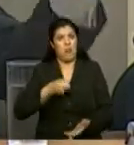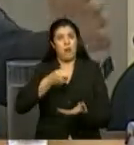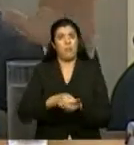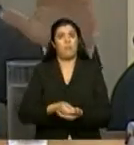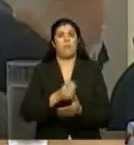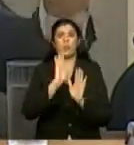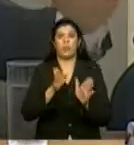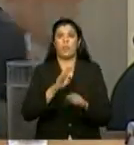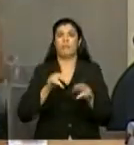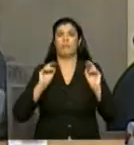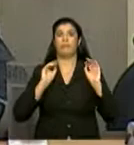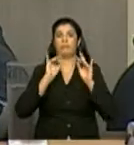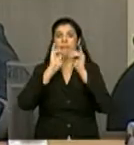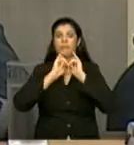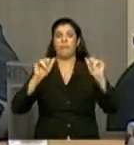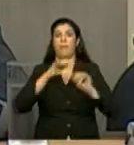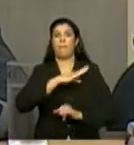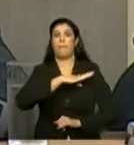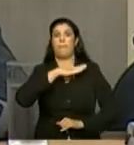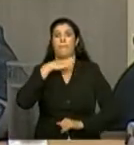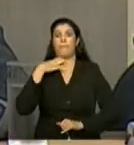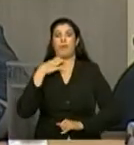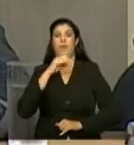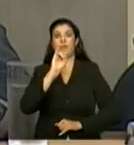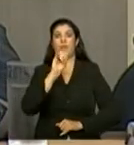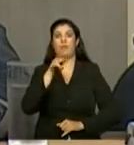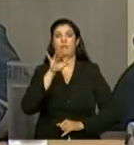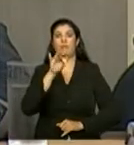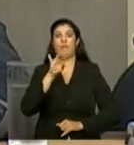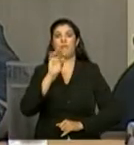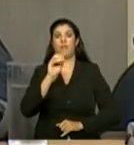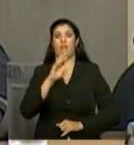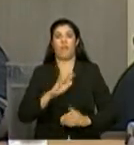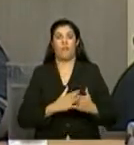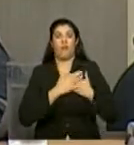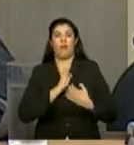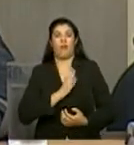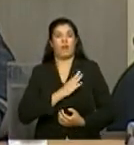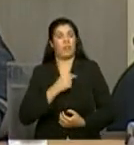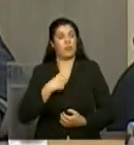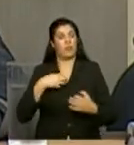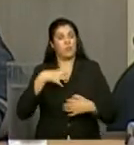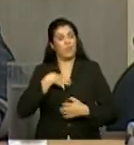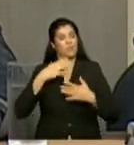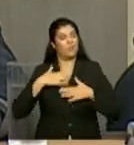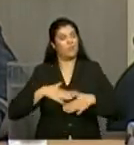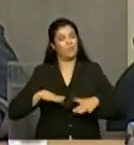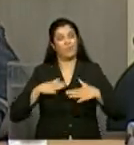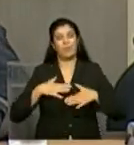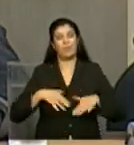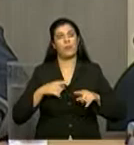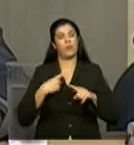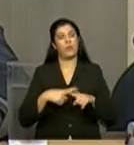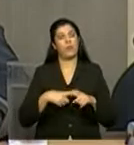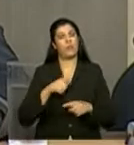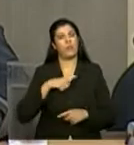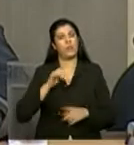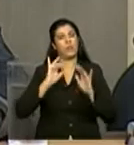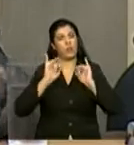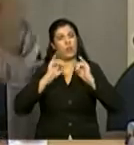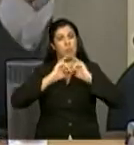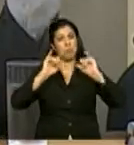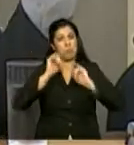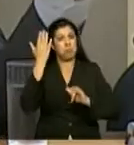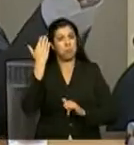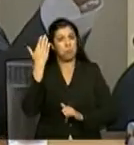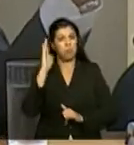morreu morreu de de faro está comprovado eu ficaria muito tranquilo muito tranquilo que eu tenho dito em outras